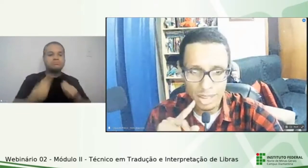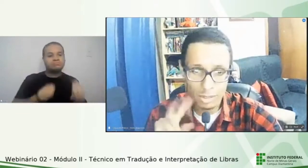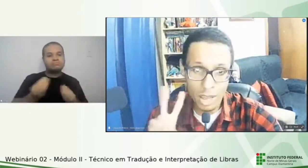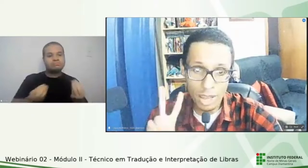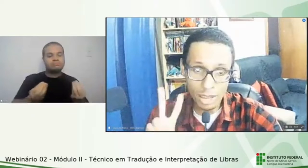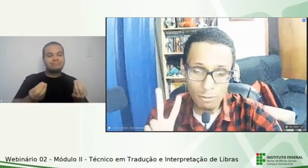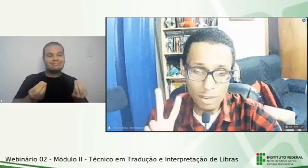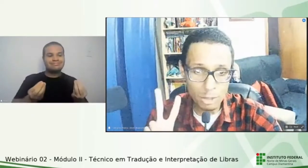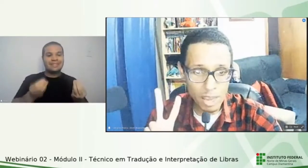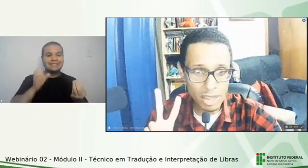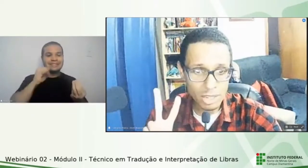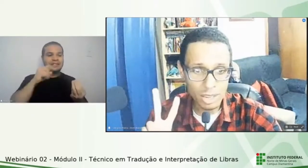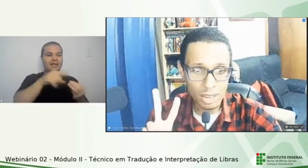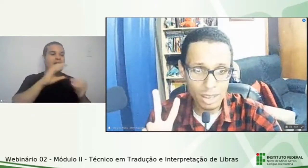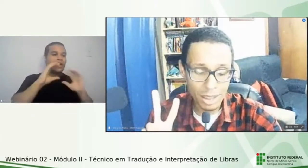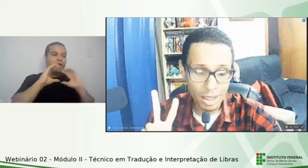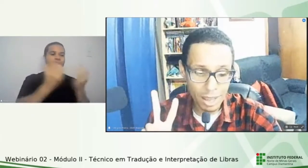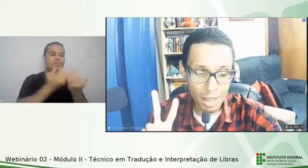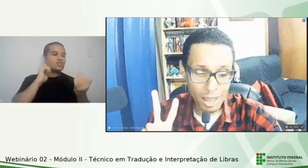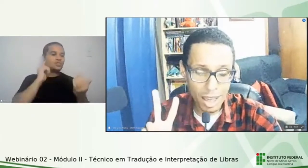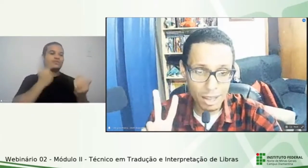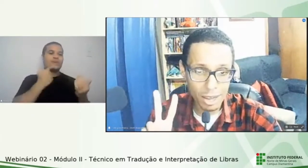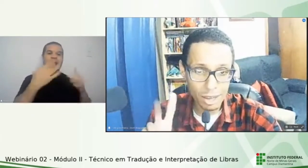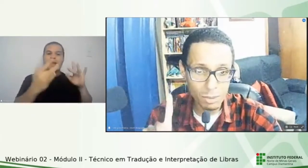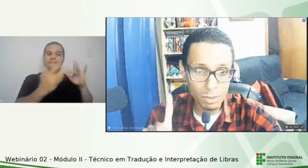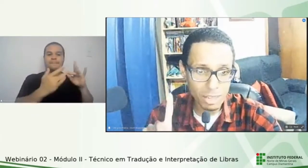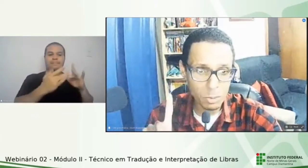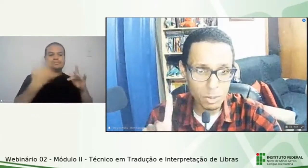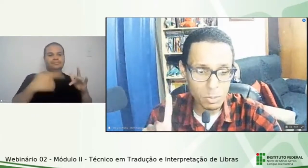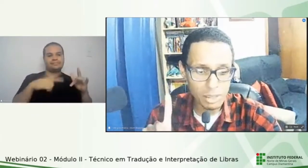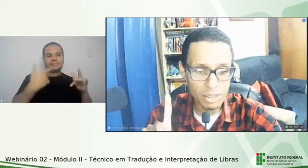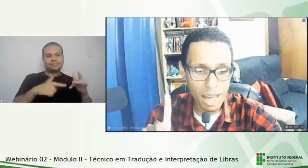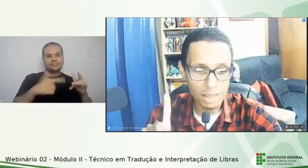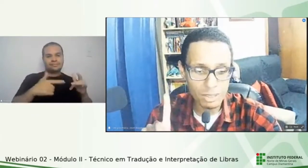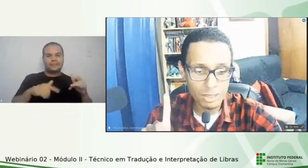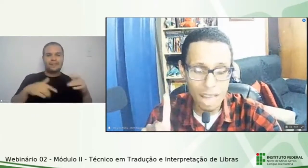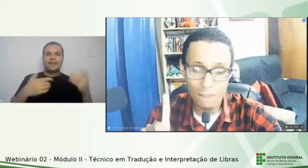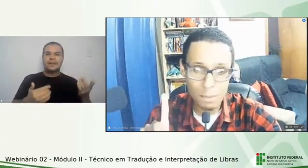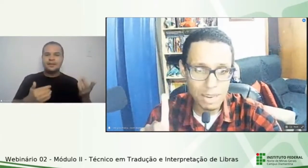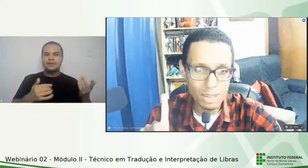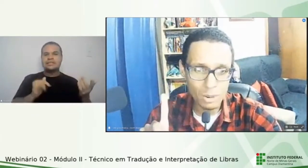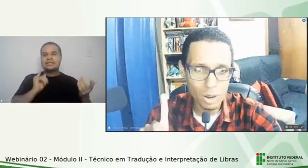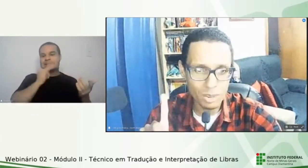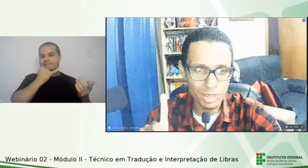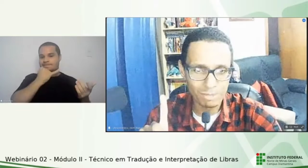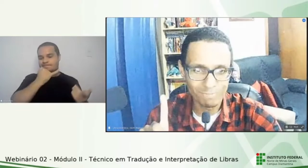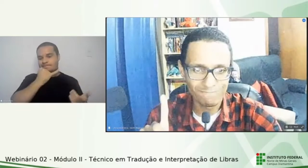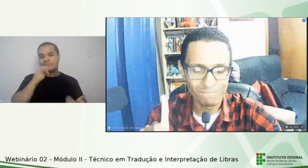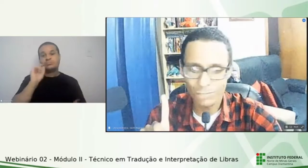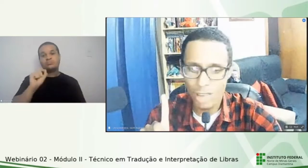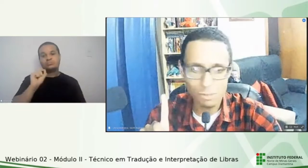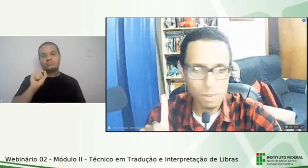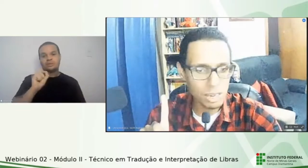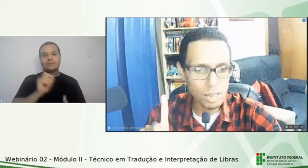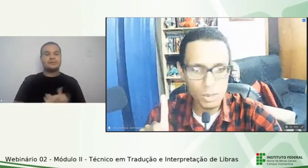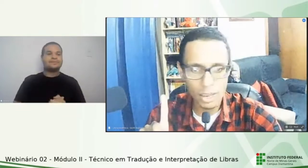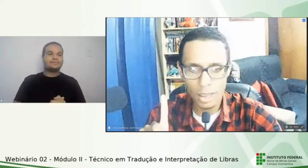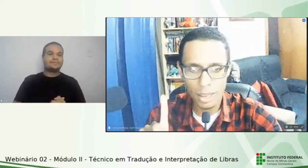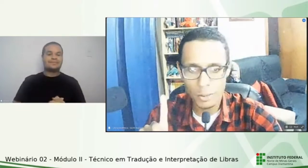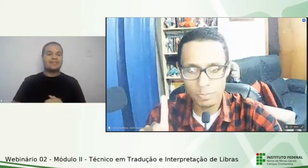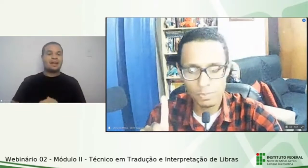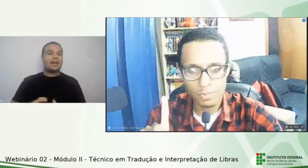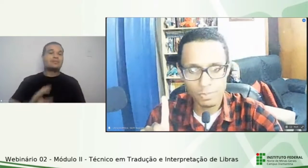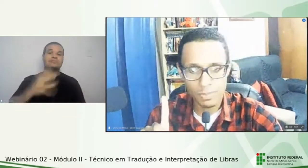tem acesso? Infelizmente, uma das possibilidades, a família não gosta. A família não